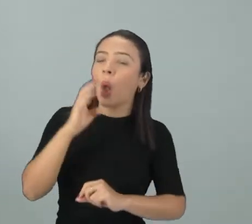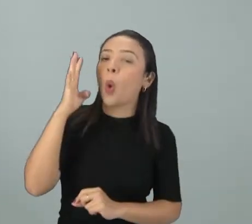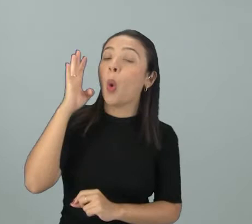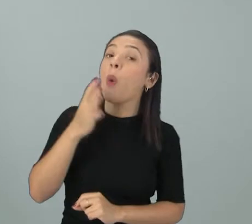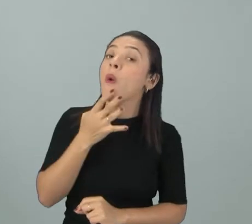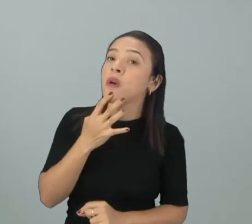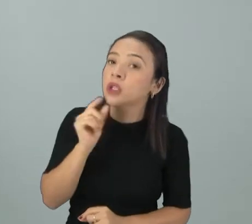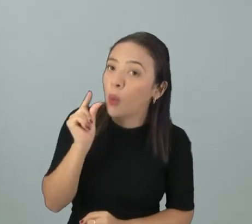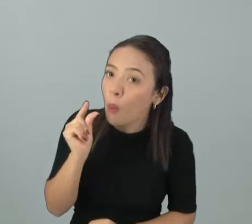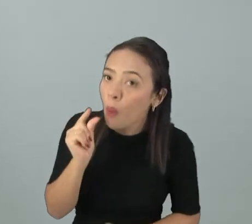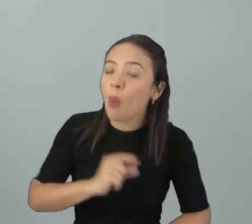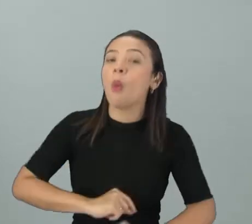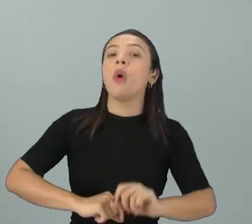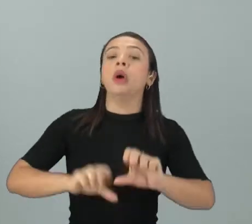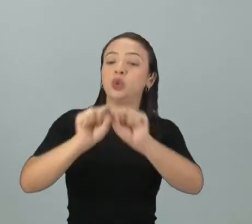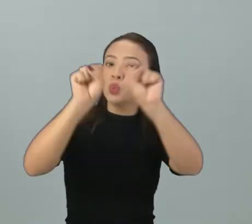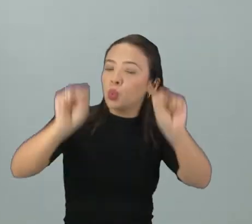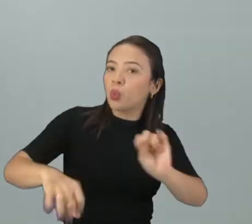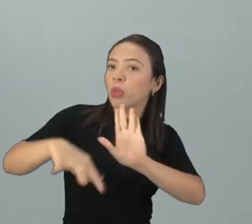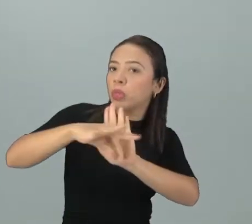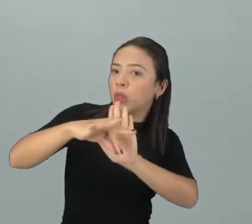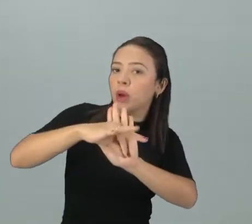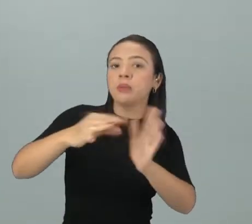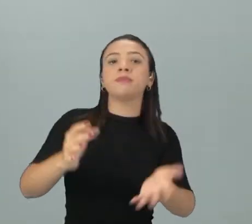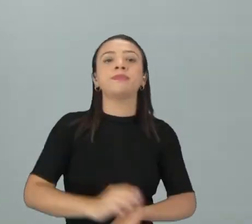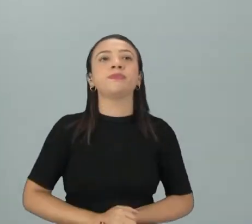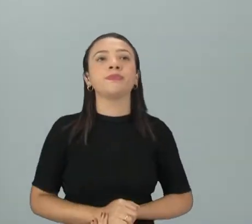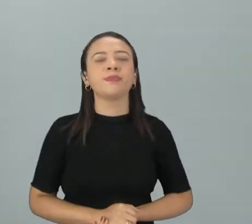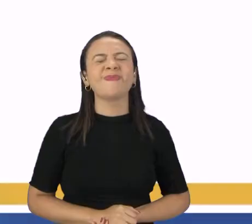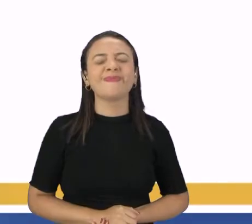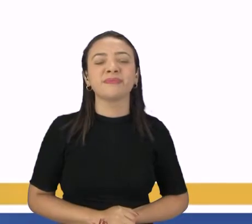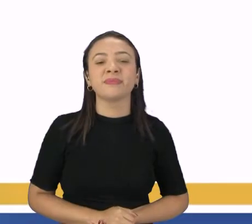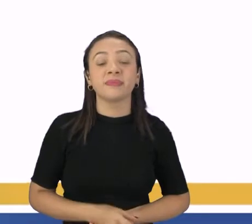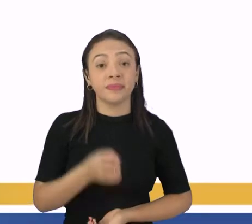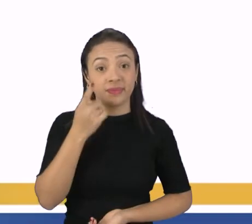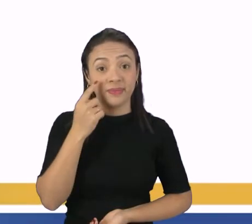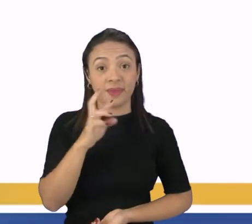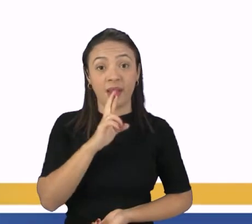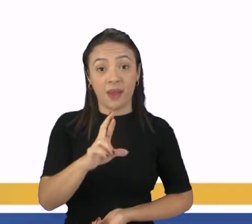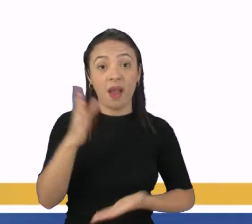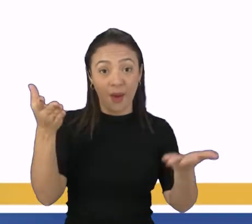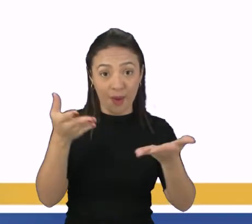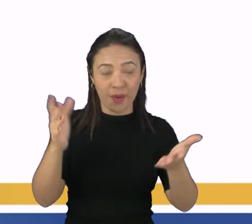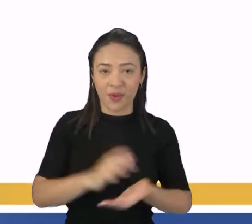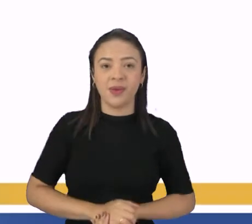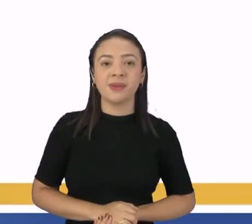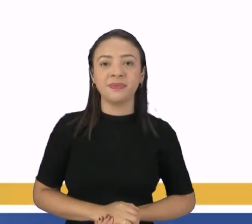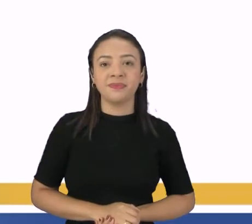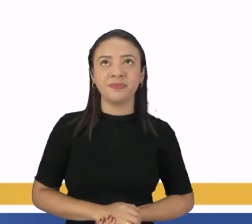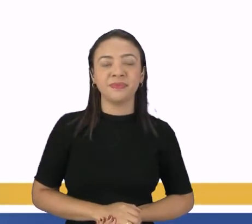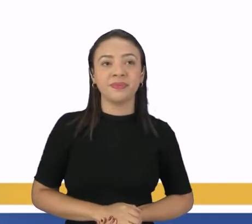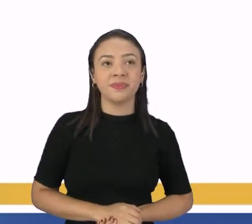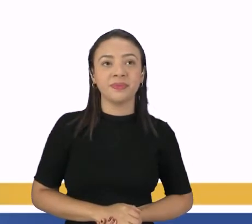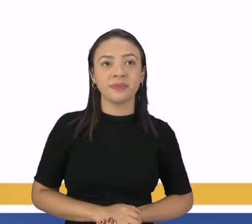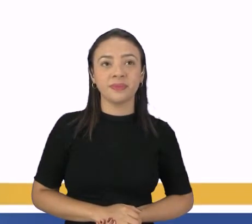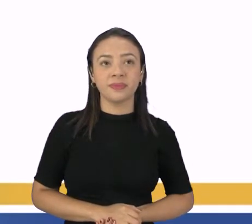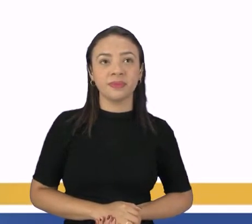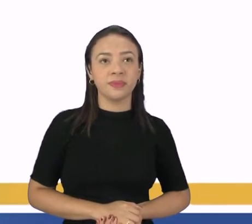do sistema reprodutor feminino, tá? Então, bora lá? Vou colocar a resposta para vocês na telinha em 3,